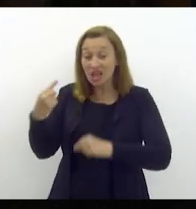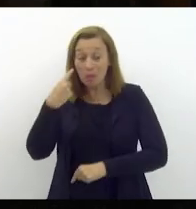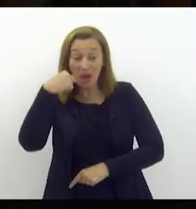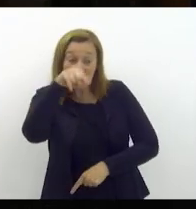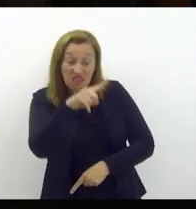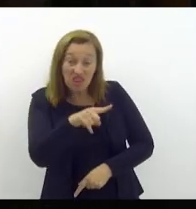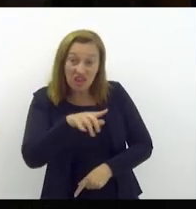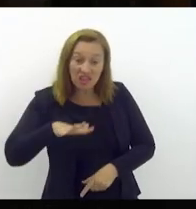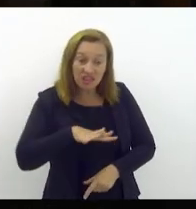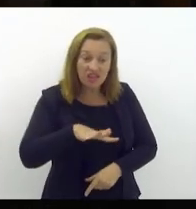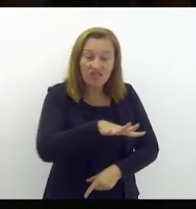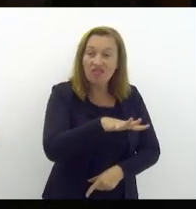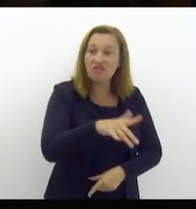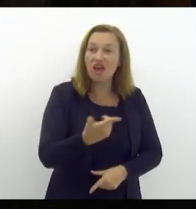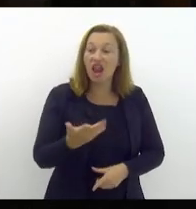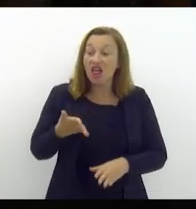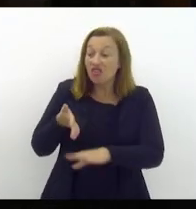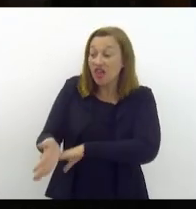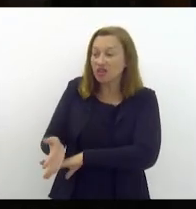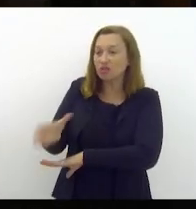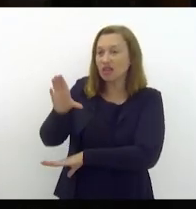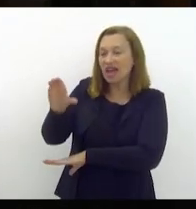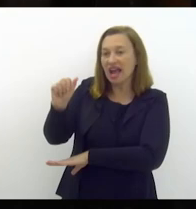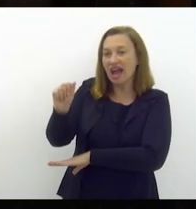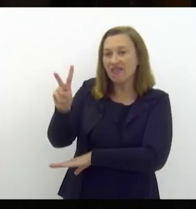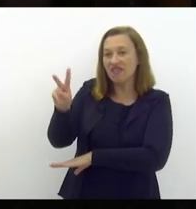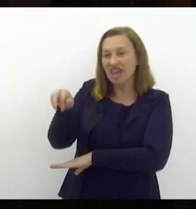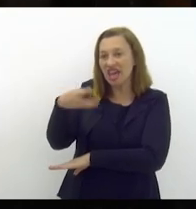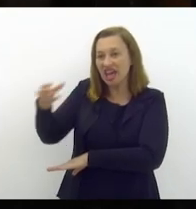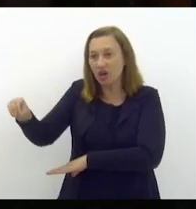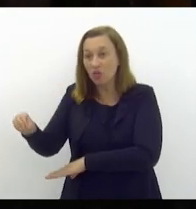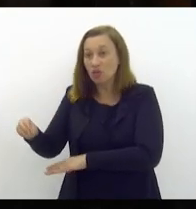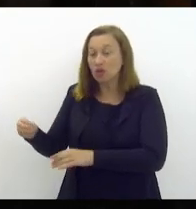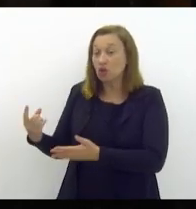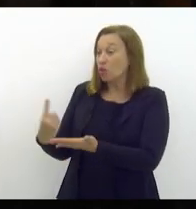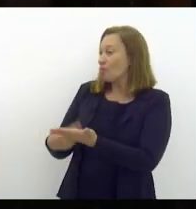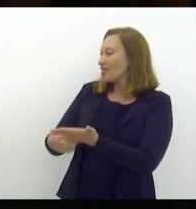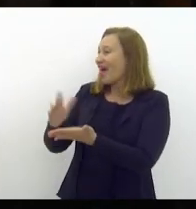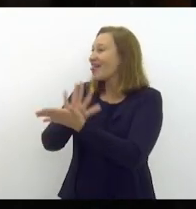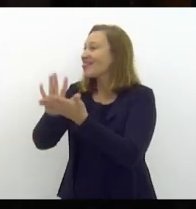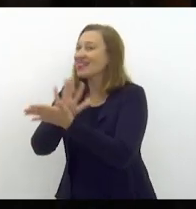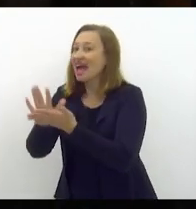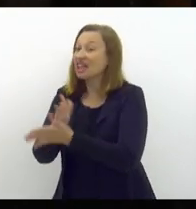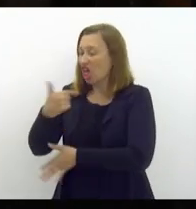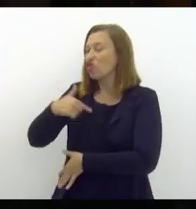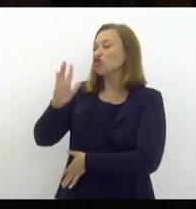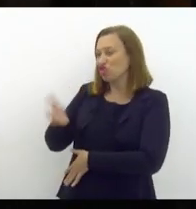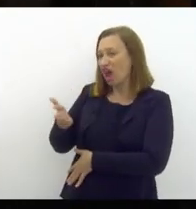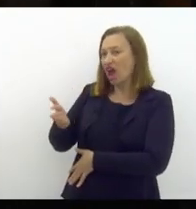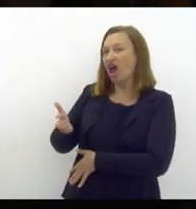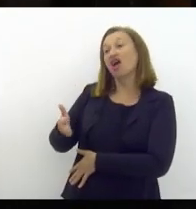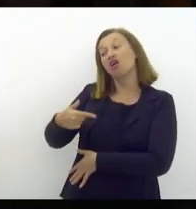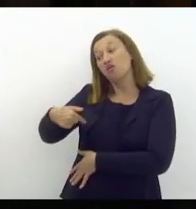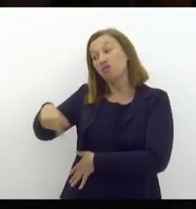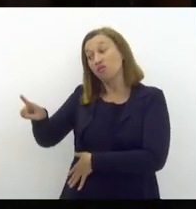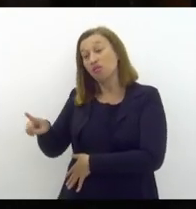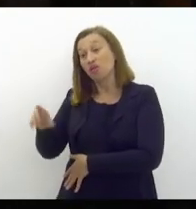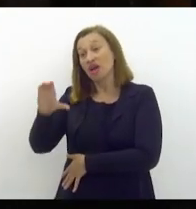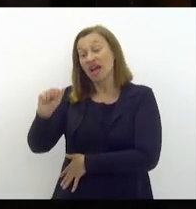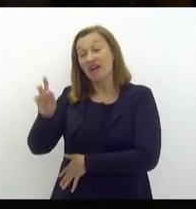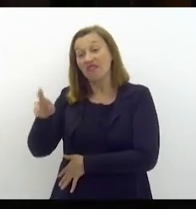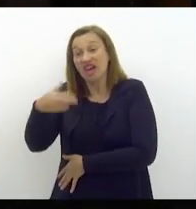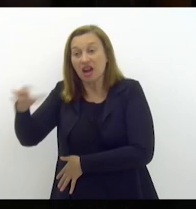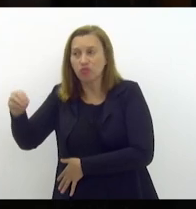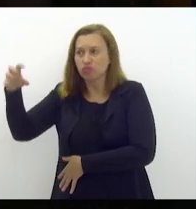combina não, tem que entrar na comunidade dentro do caveirão sem combinar. Porque eu já andei no caveirão 12 horas sem um